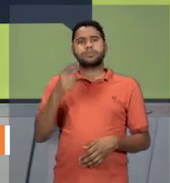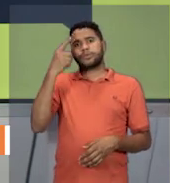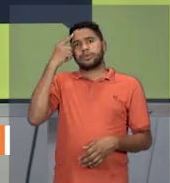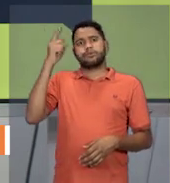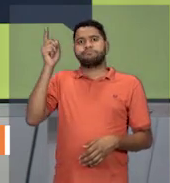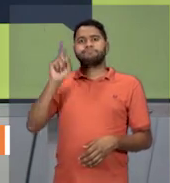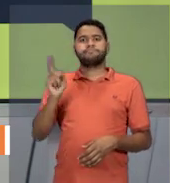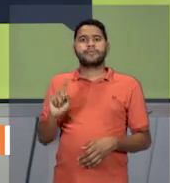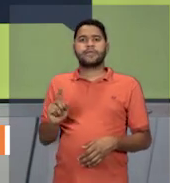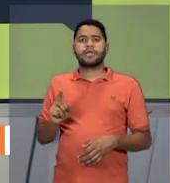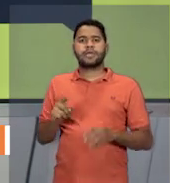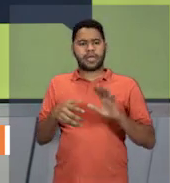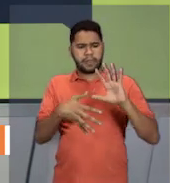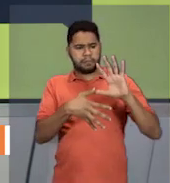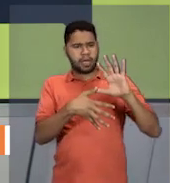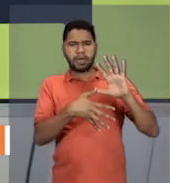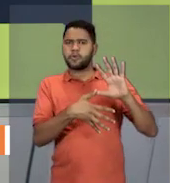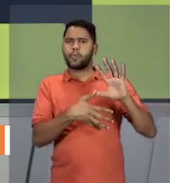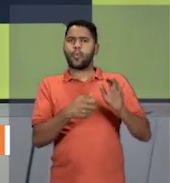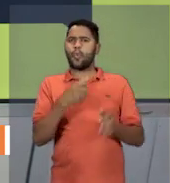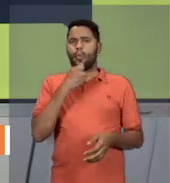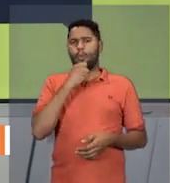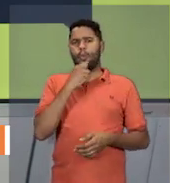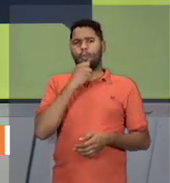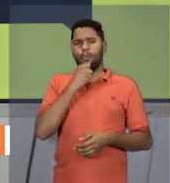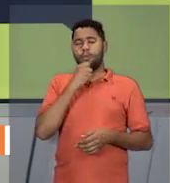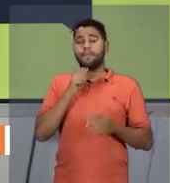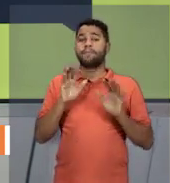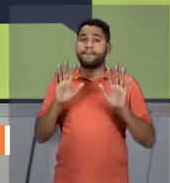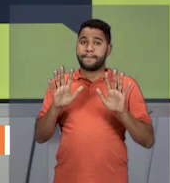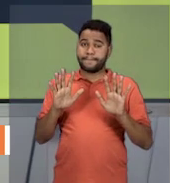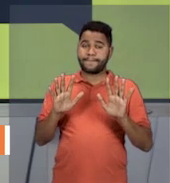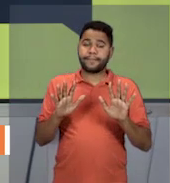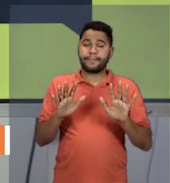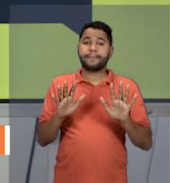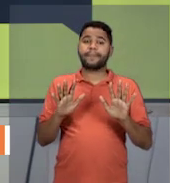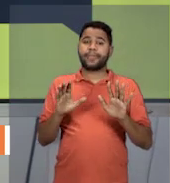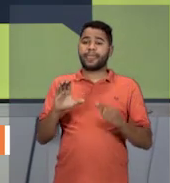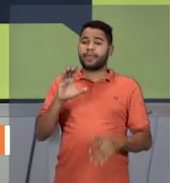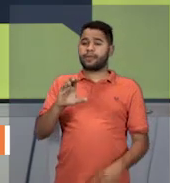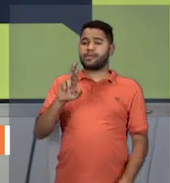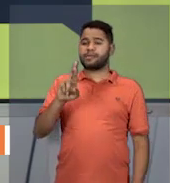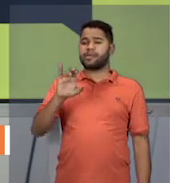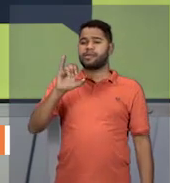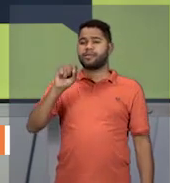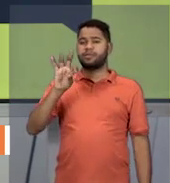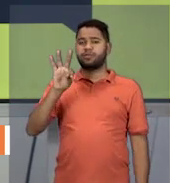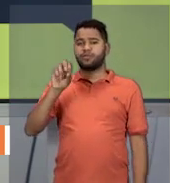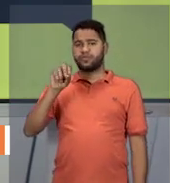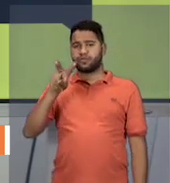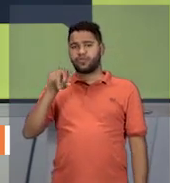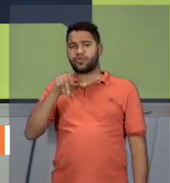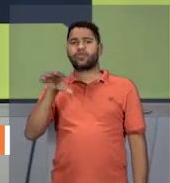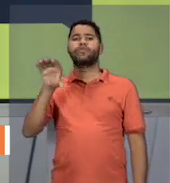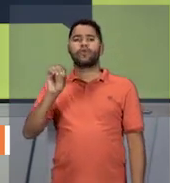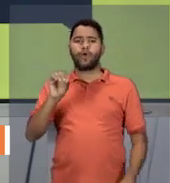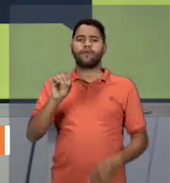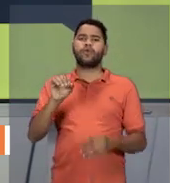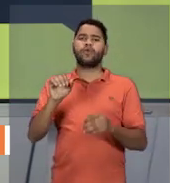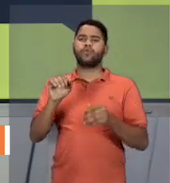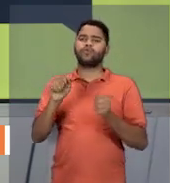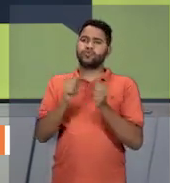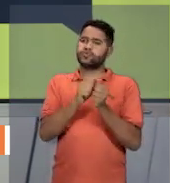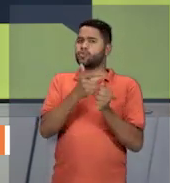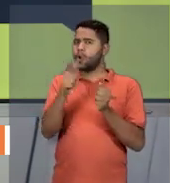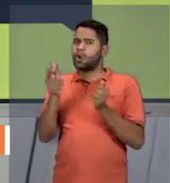ideia que a América existia. Mas o Cristóvão Colombo pega lá a sua caravela, né, junto com